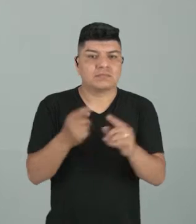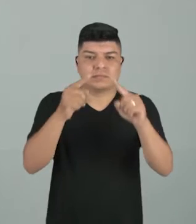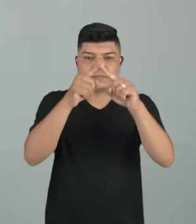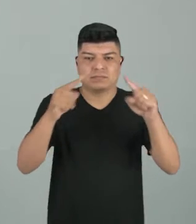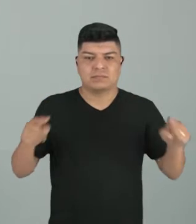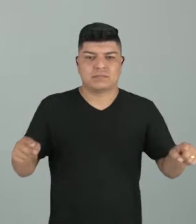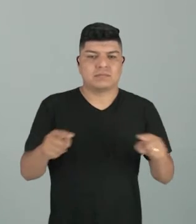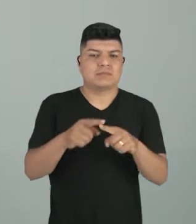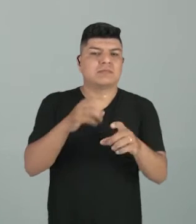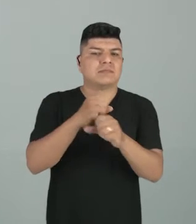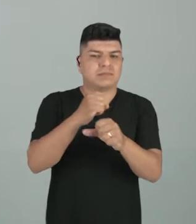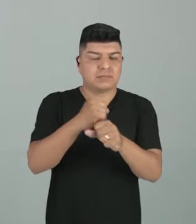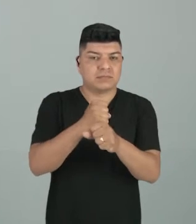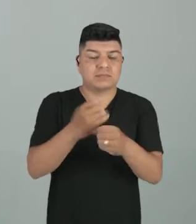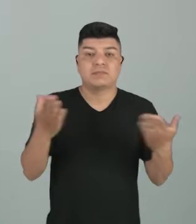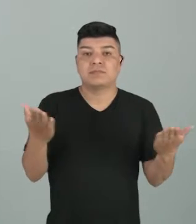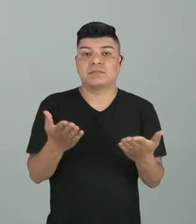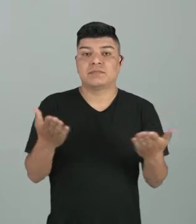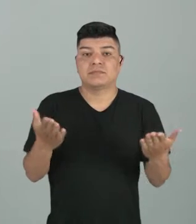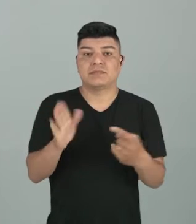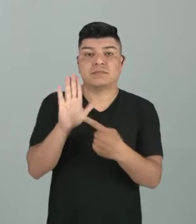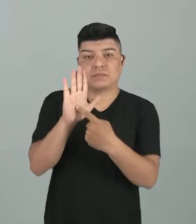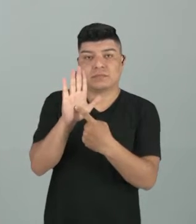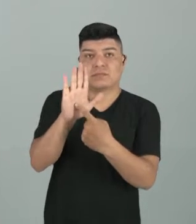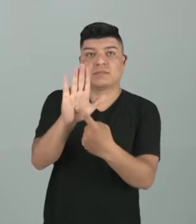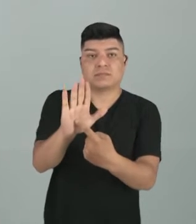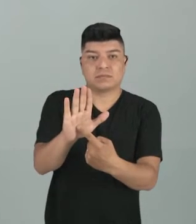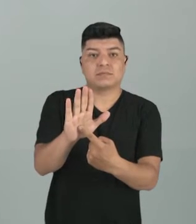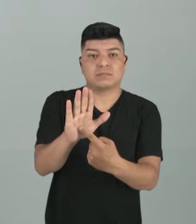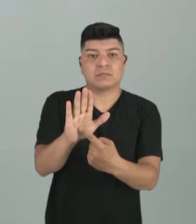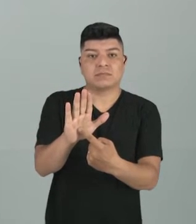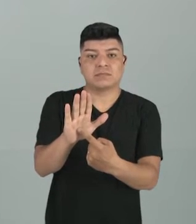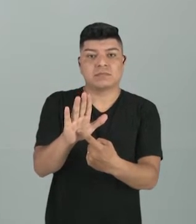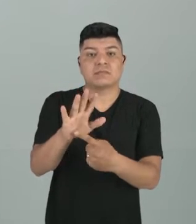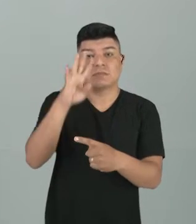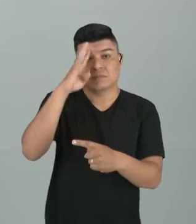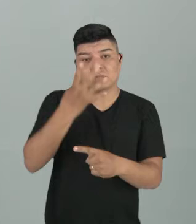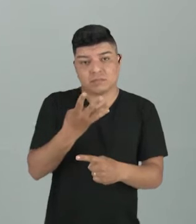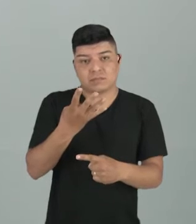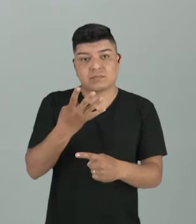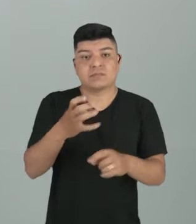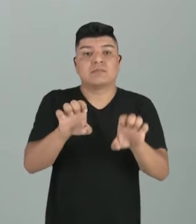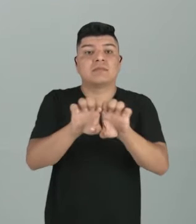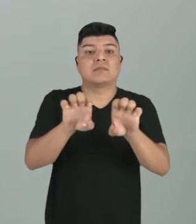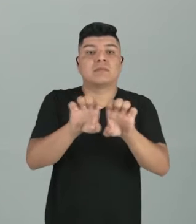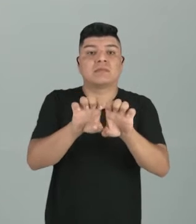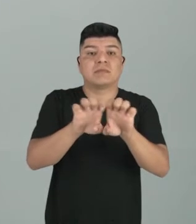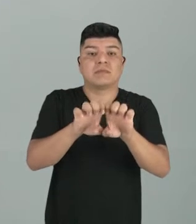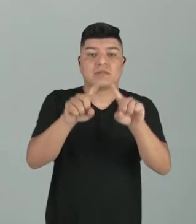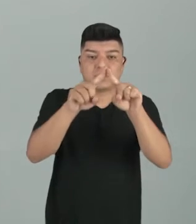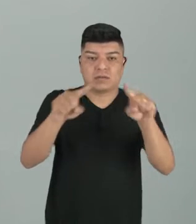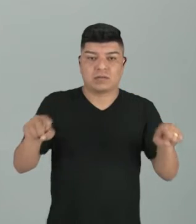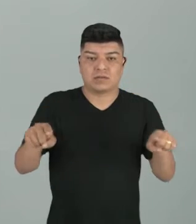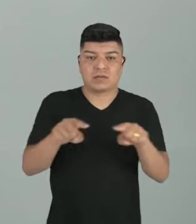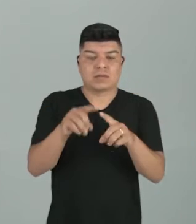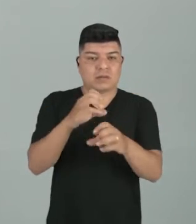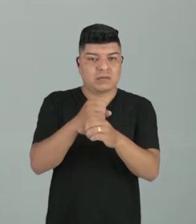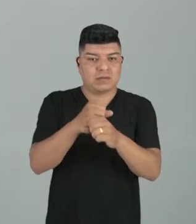trigonometria, né? E hoje destacaremos as resoluções de equações